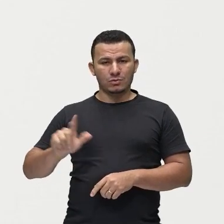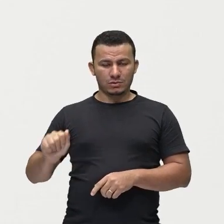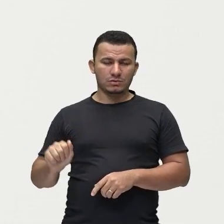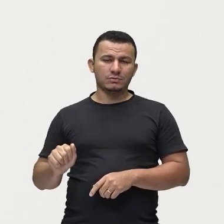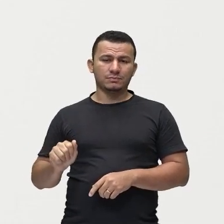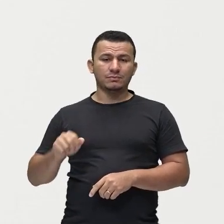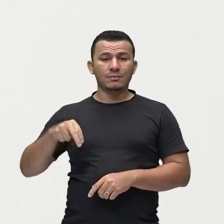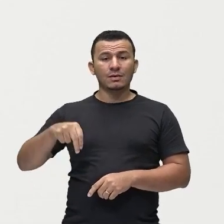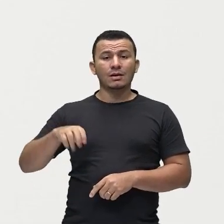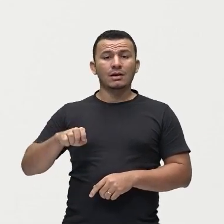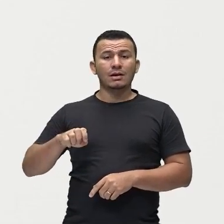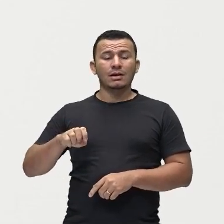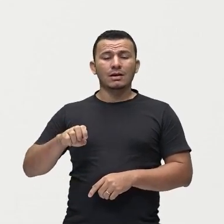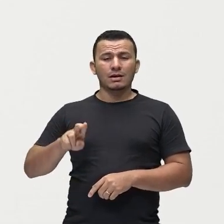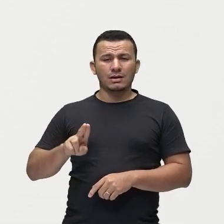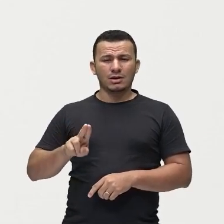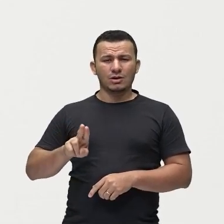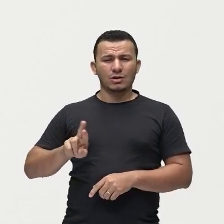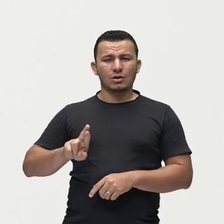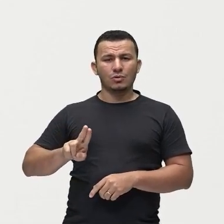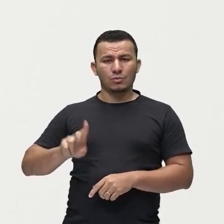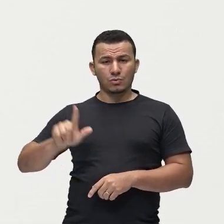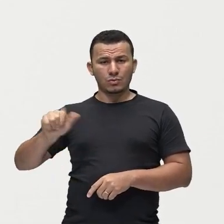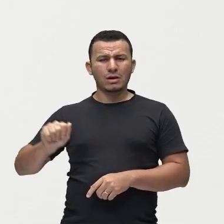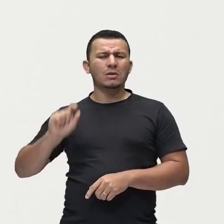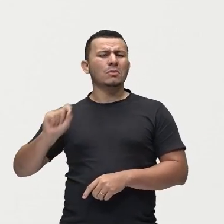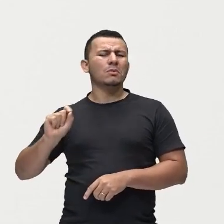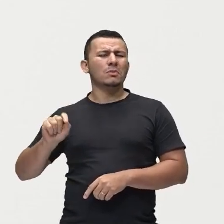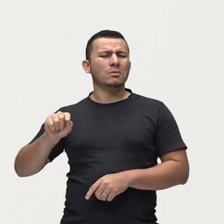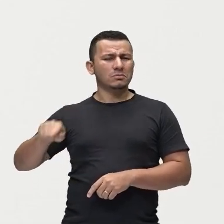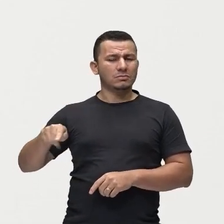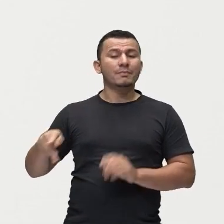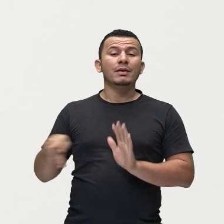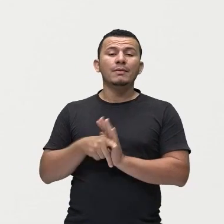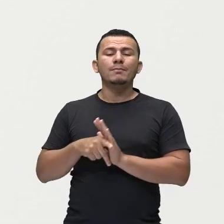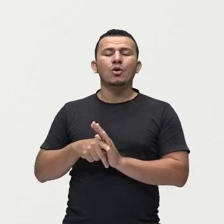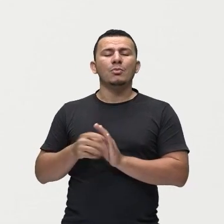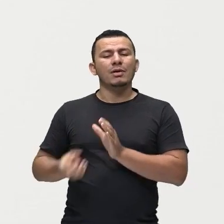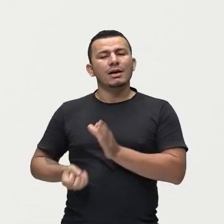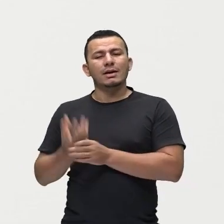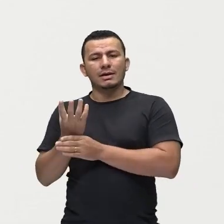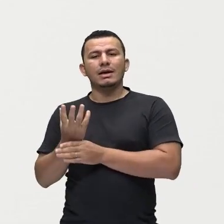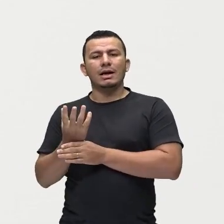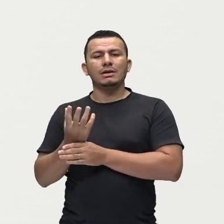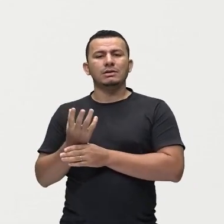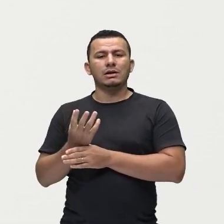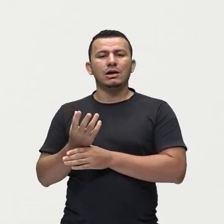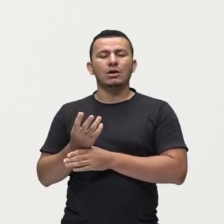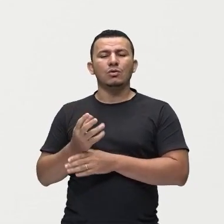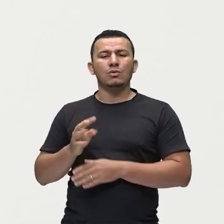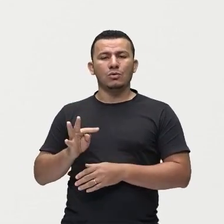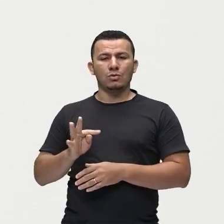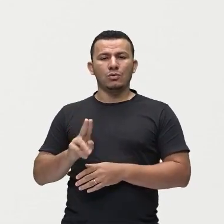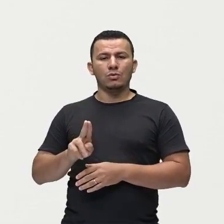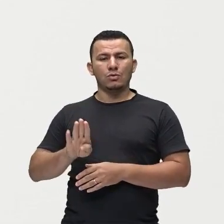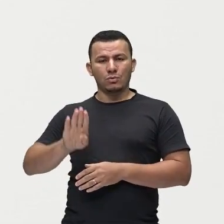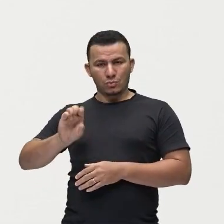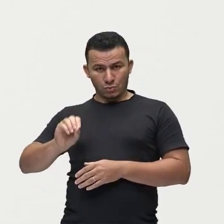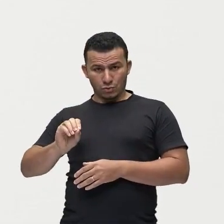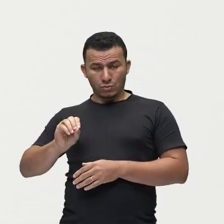A neurula está relacionado, então, com a formação do tubo neural.